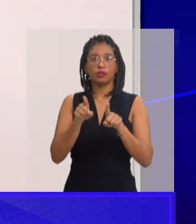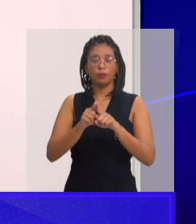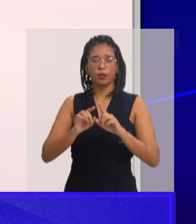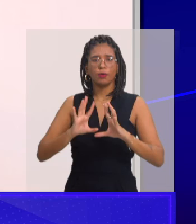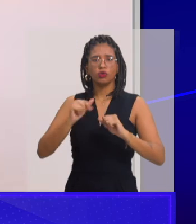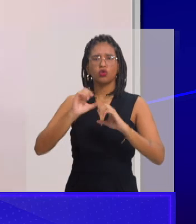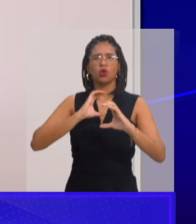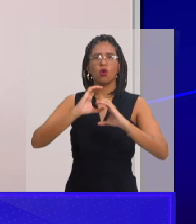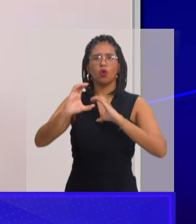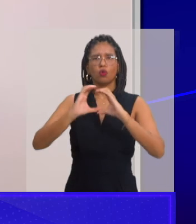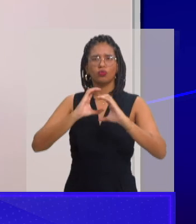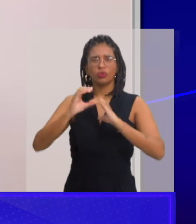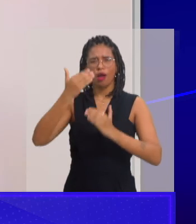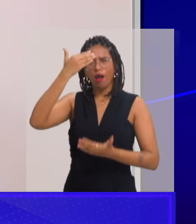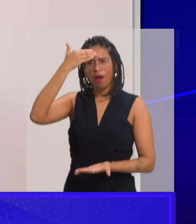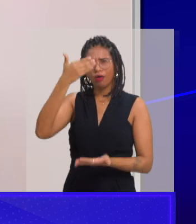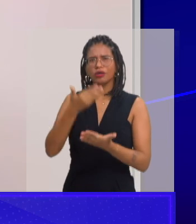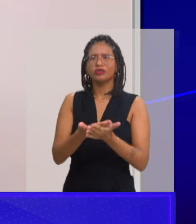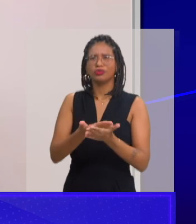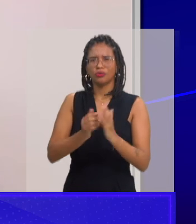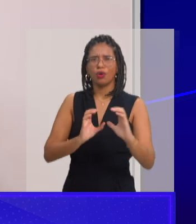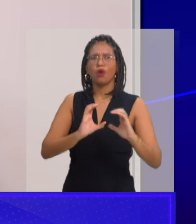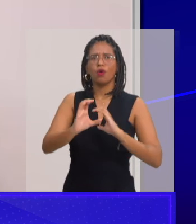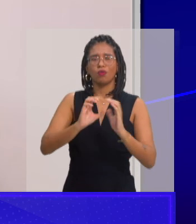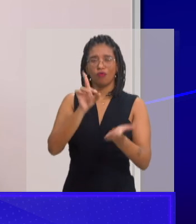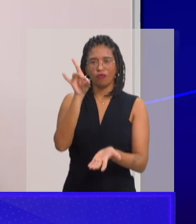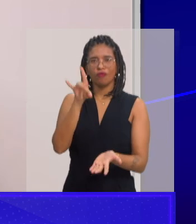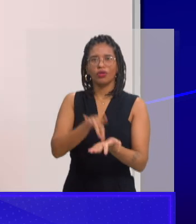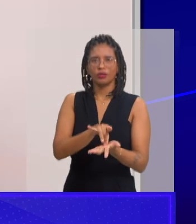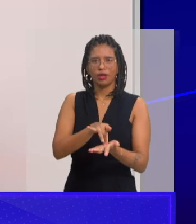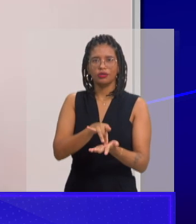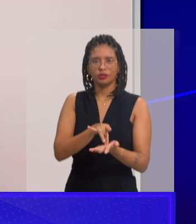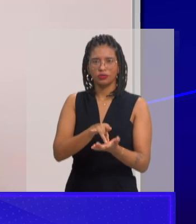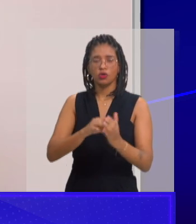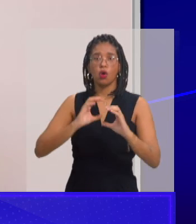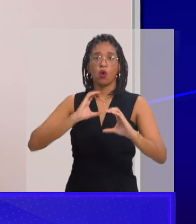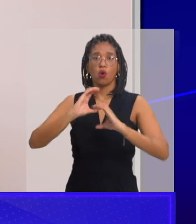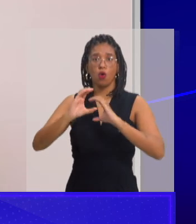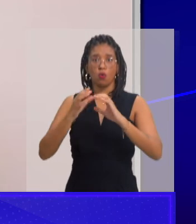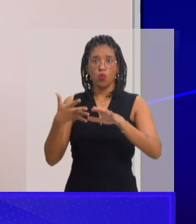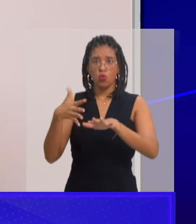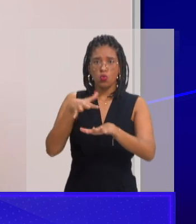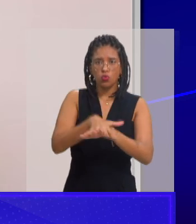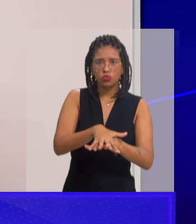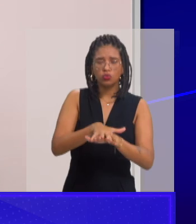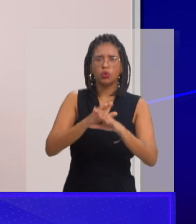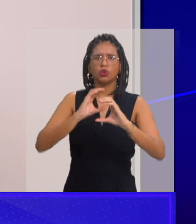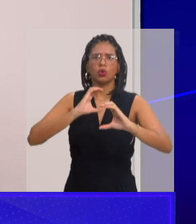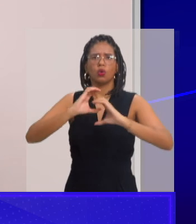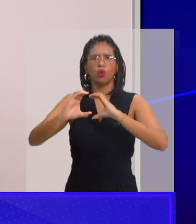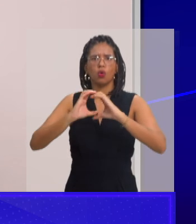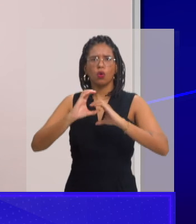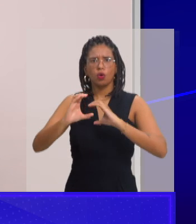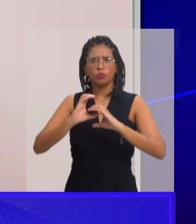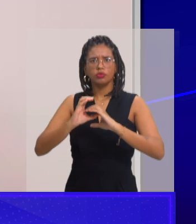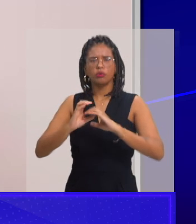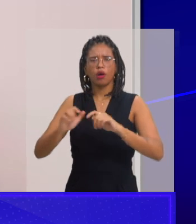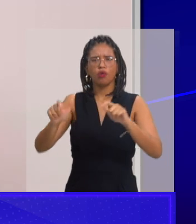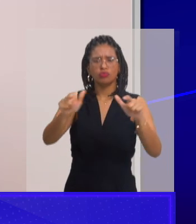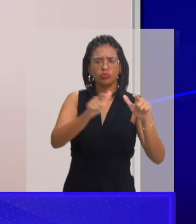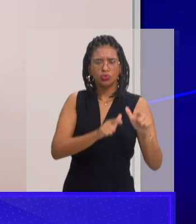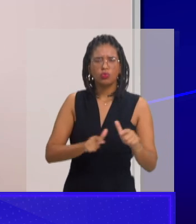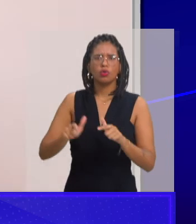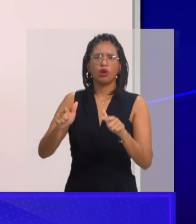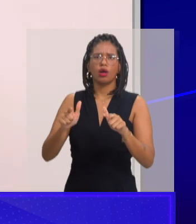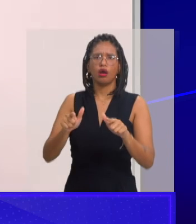para a gente que faz comunicação e que acredita nessa comunicação de verdade, nessa comunicação inclusiva, nessa comunicação não